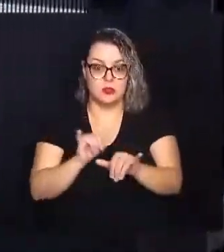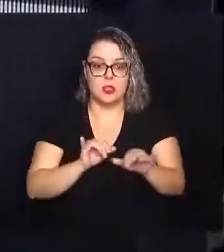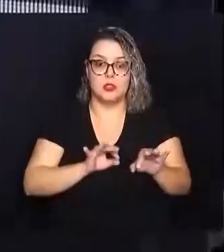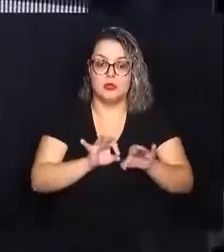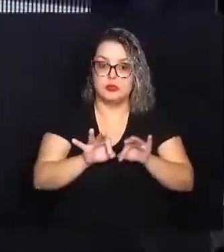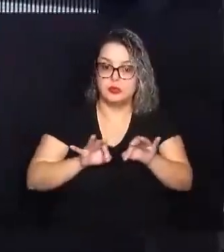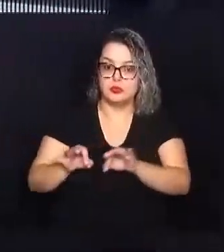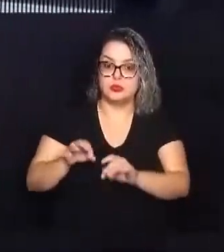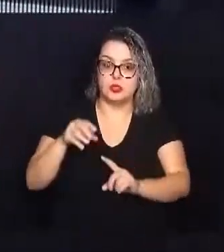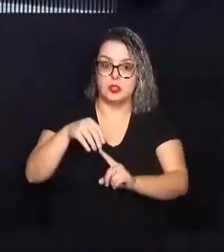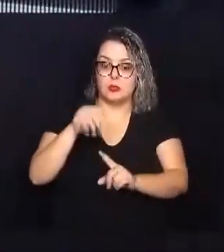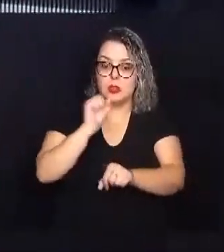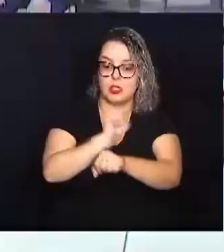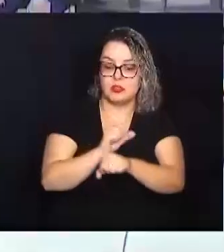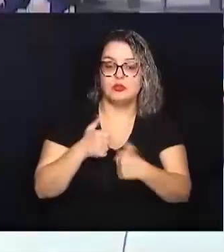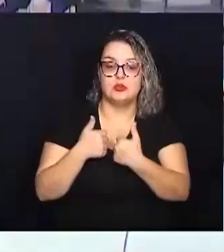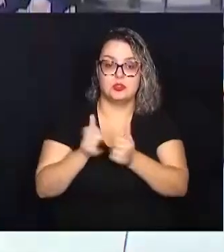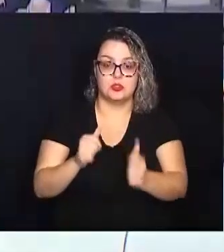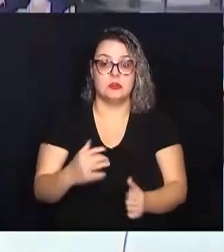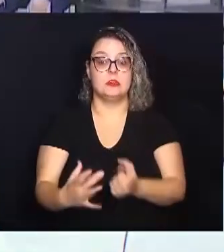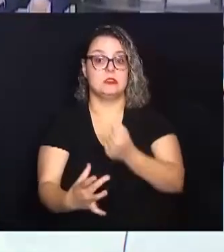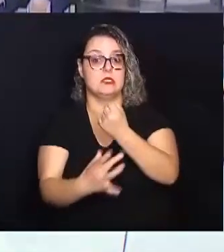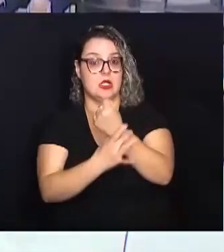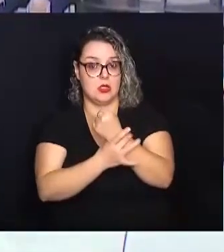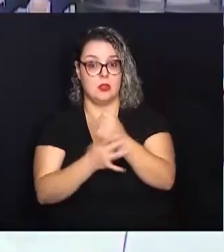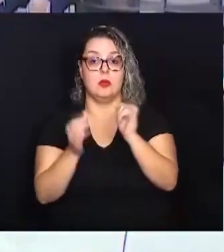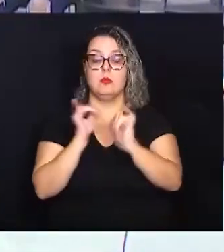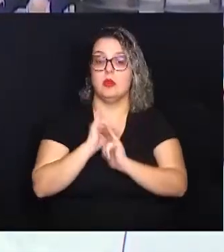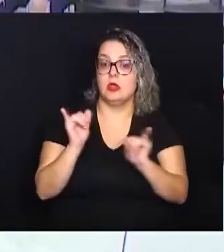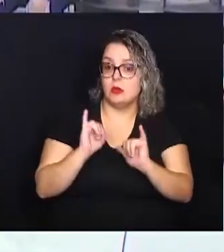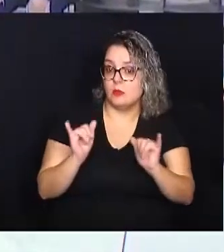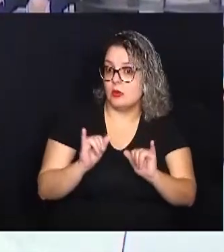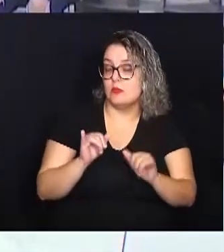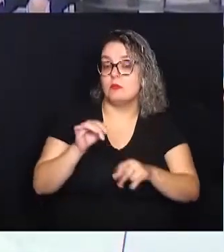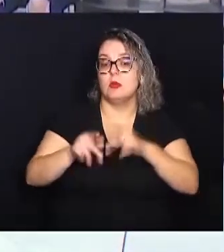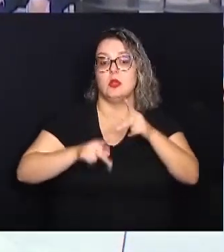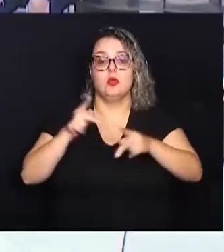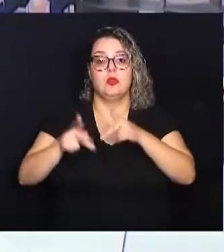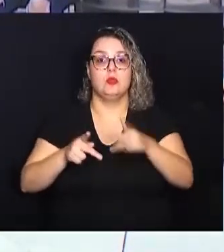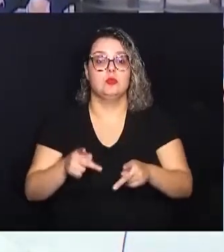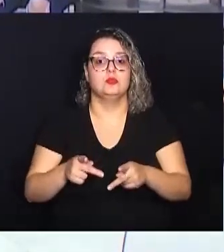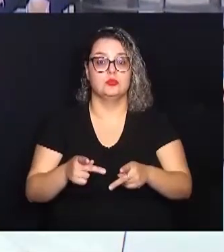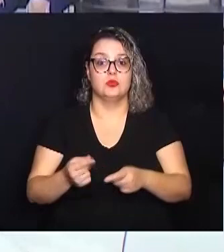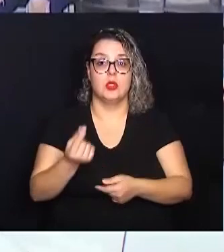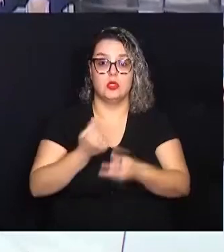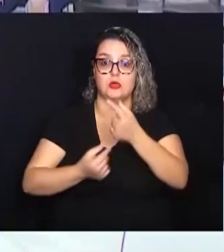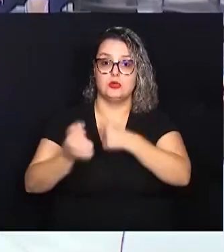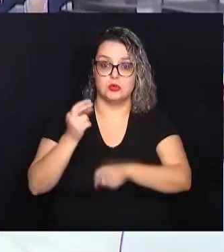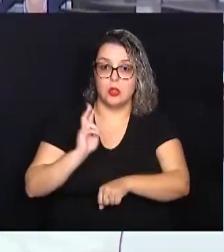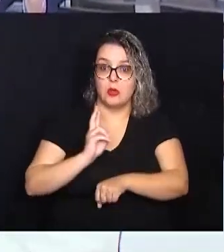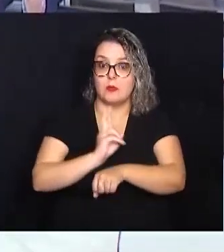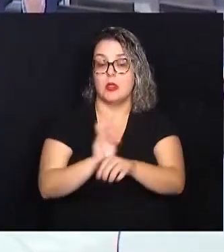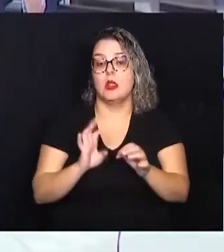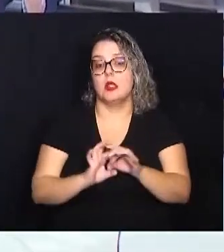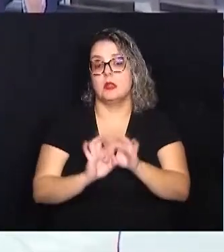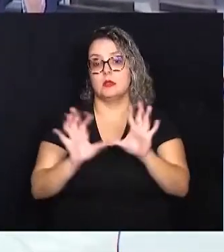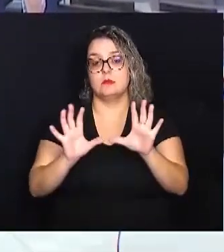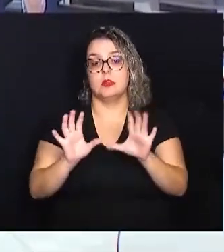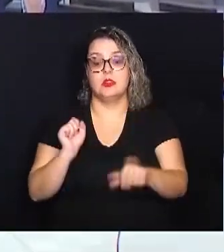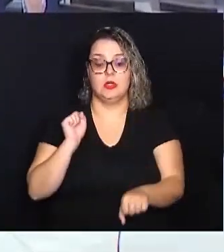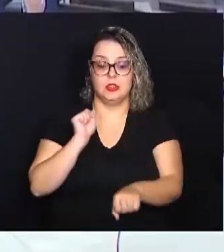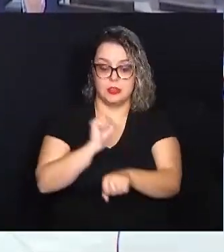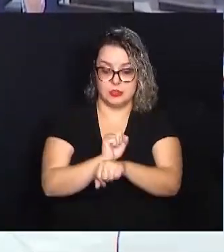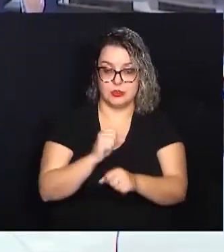de paradas de ônibus seguras para informar a população sobre os recursos disponíveis nas paradas